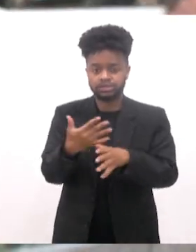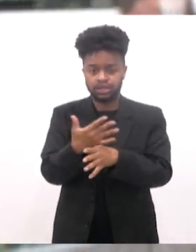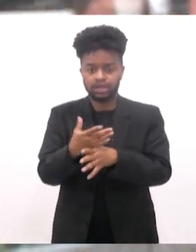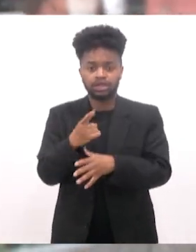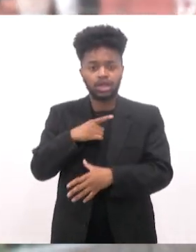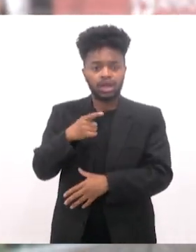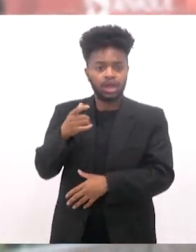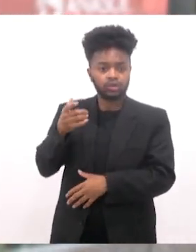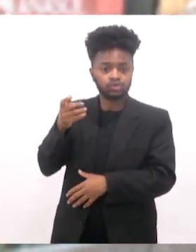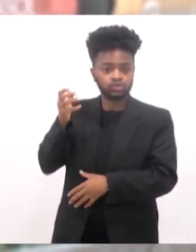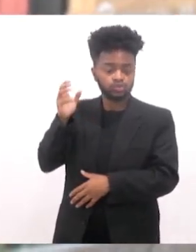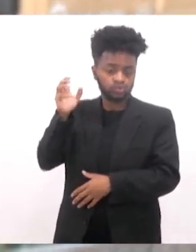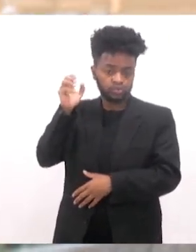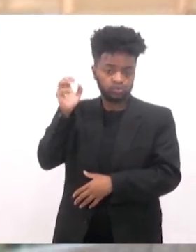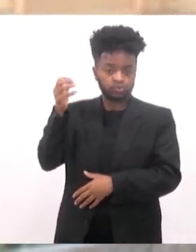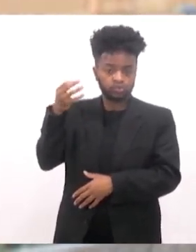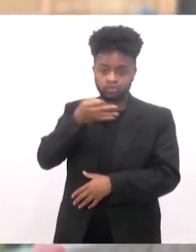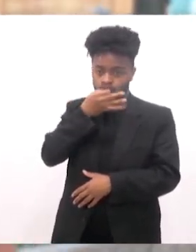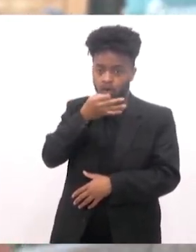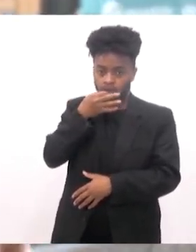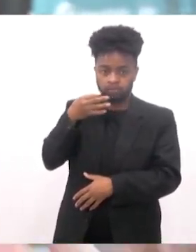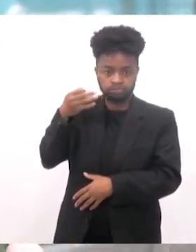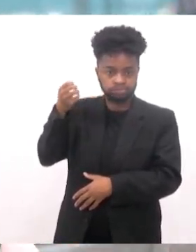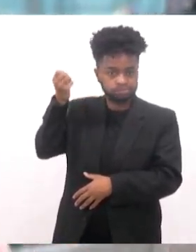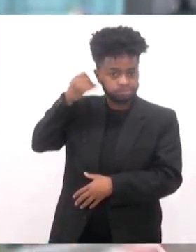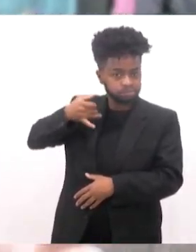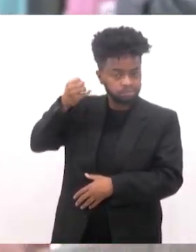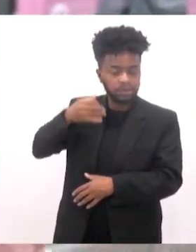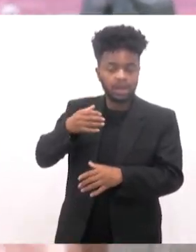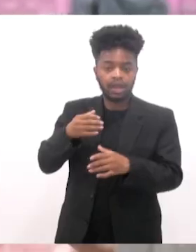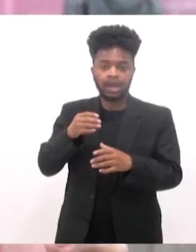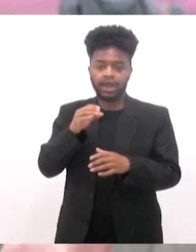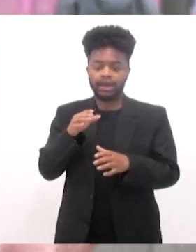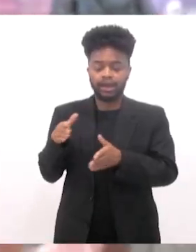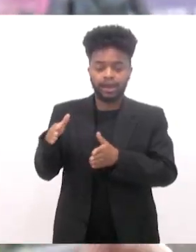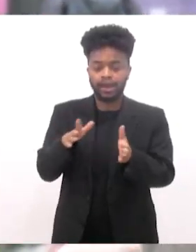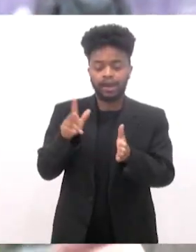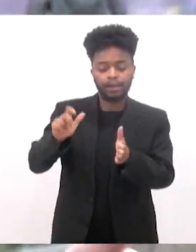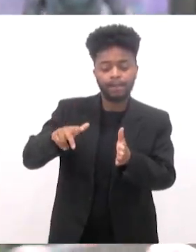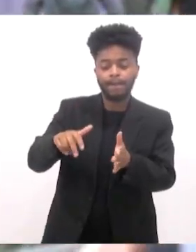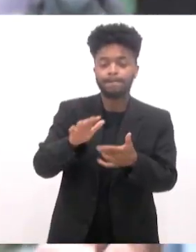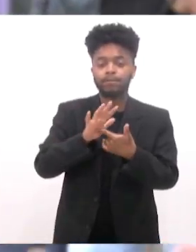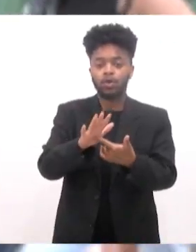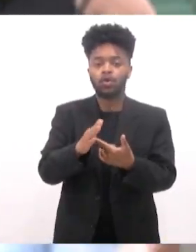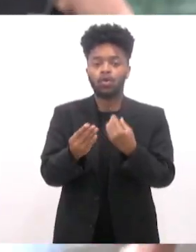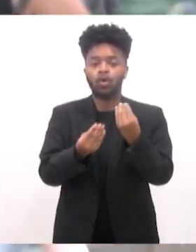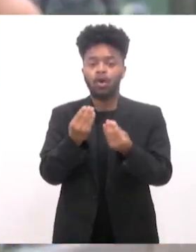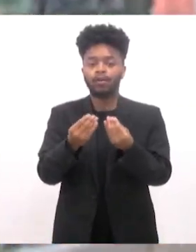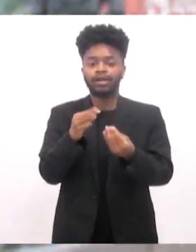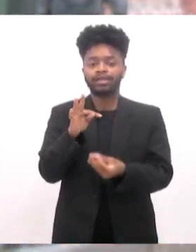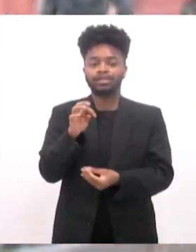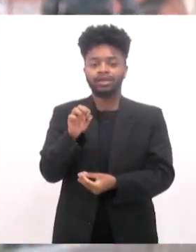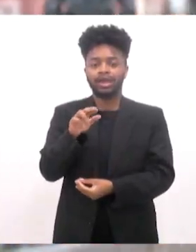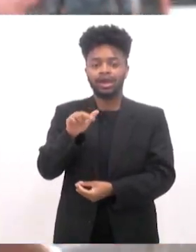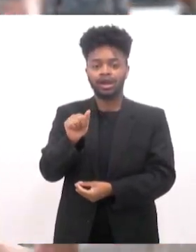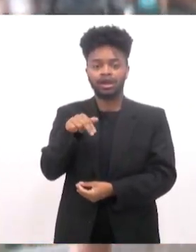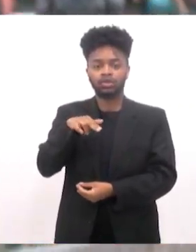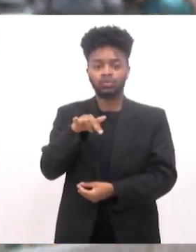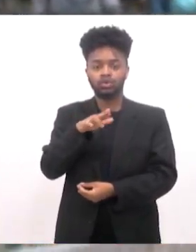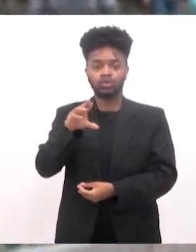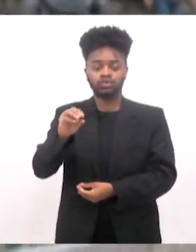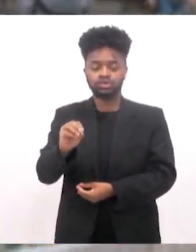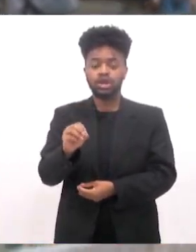audiocaminhada chamada Terra Nulhos, que justamente Terra Nulhos surge dessa ideia do que seria uma terra que não é propriedade. Não é nem